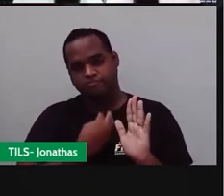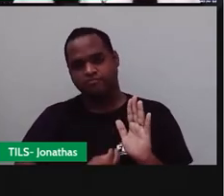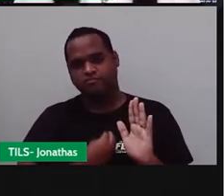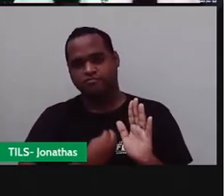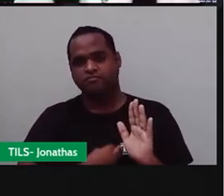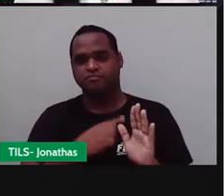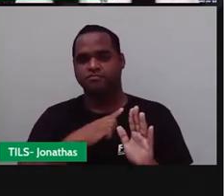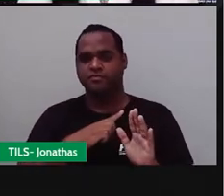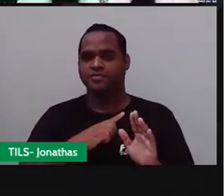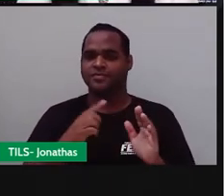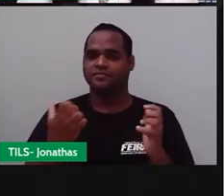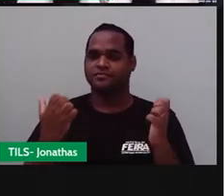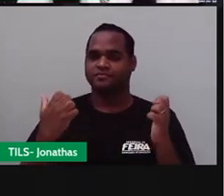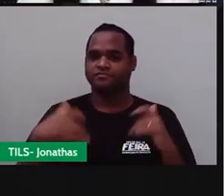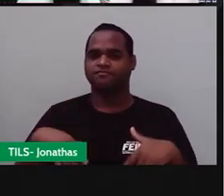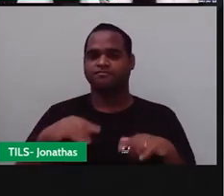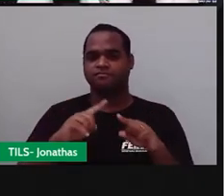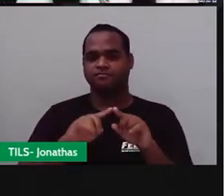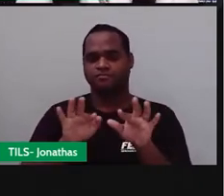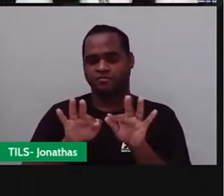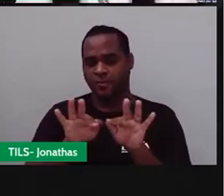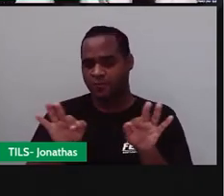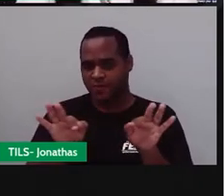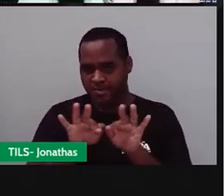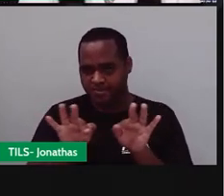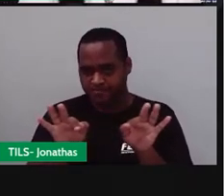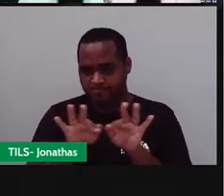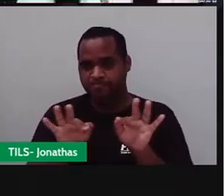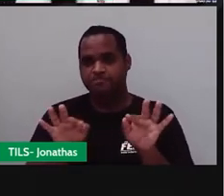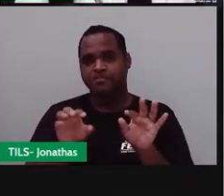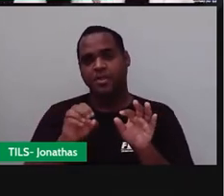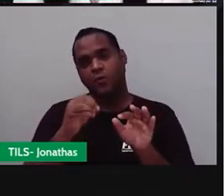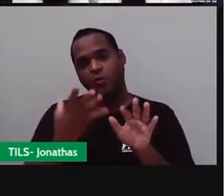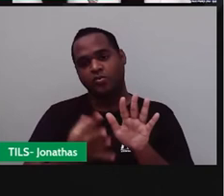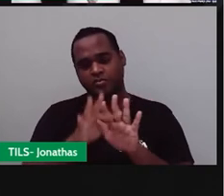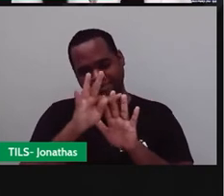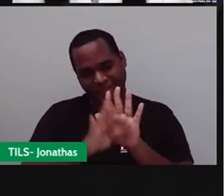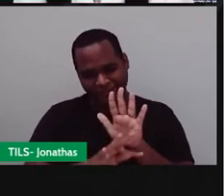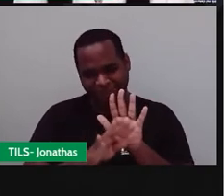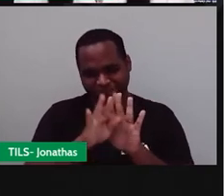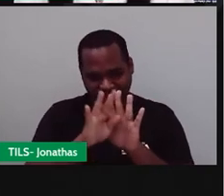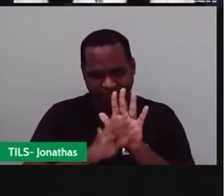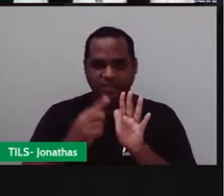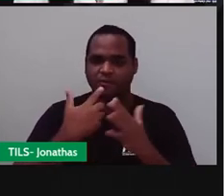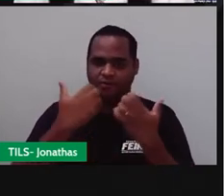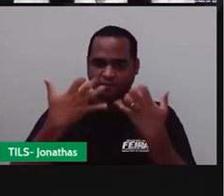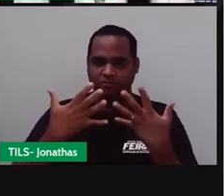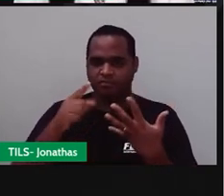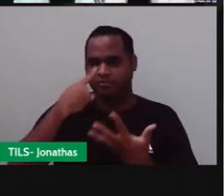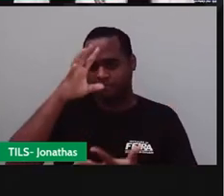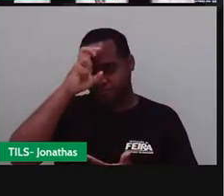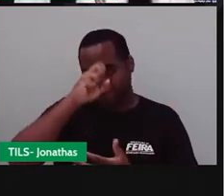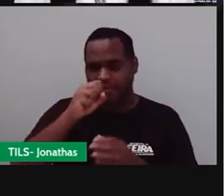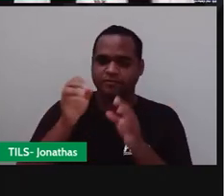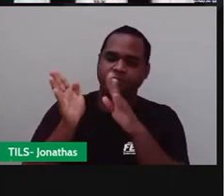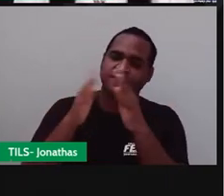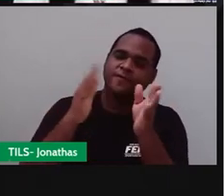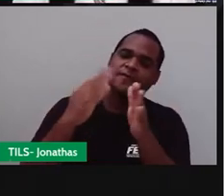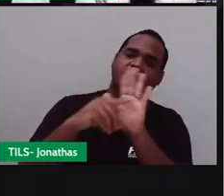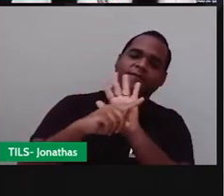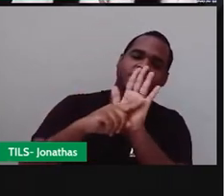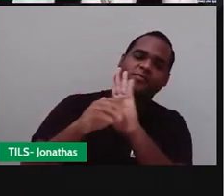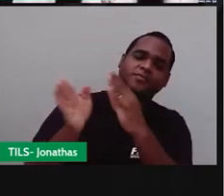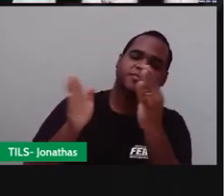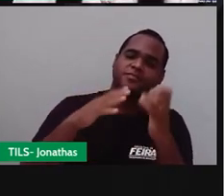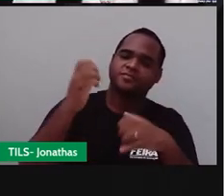Você vai elaborar uma frase ou um pequeno texto falando o que você entendeu do vídeo apresentado.